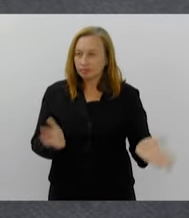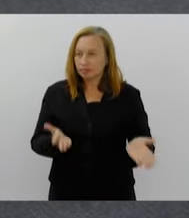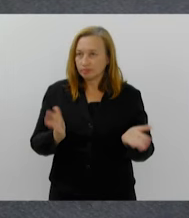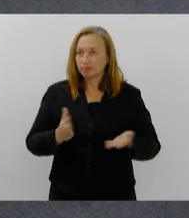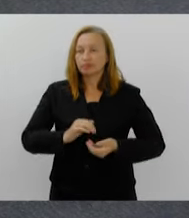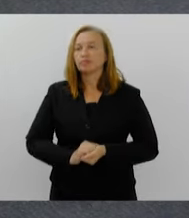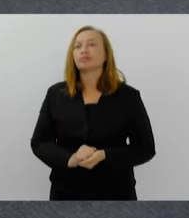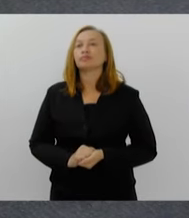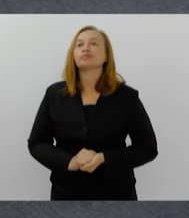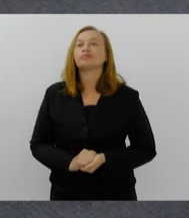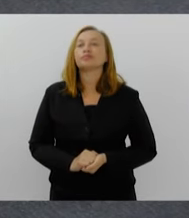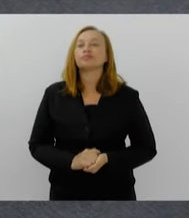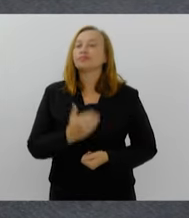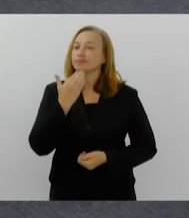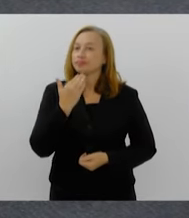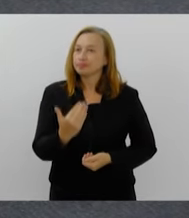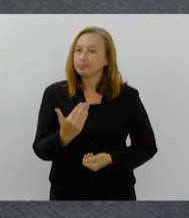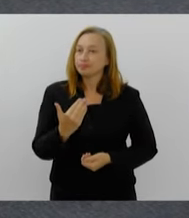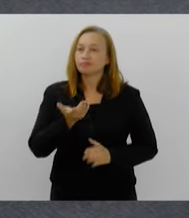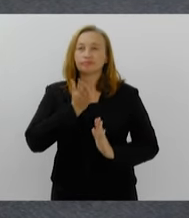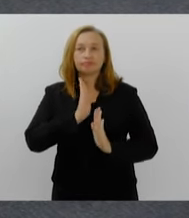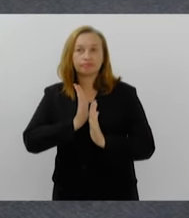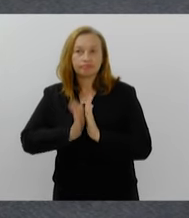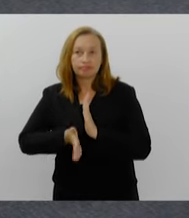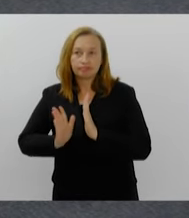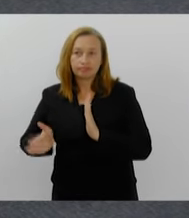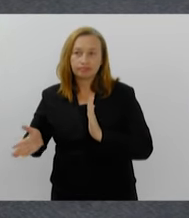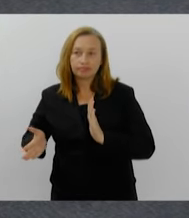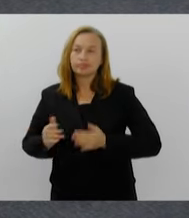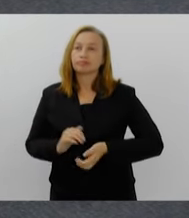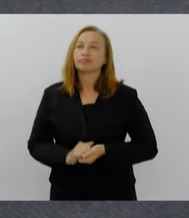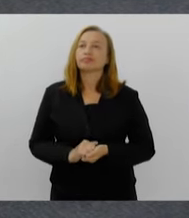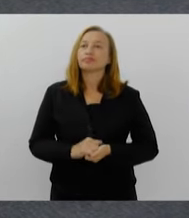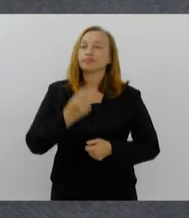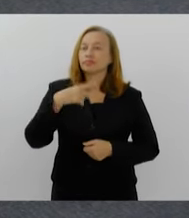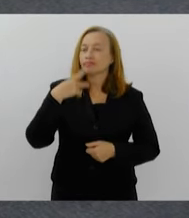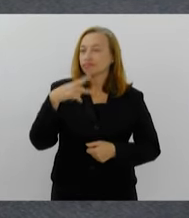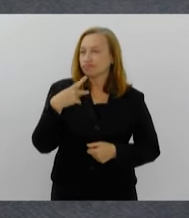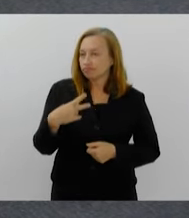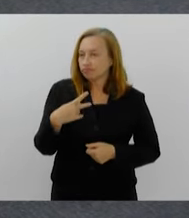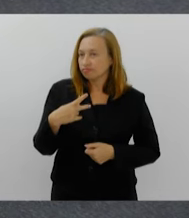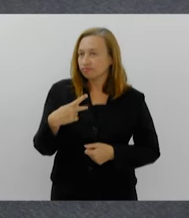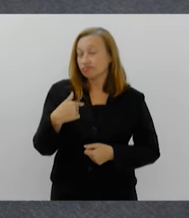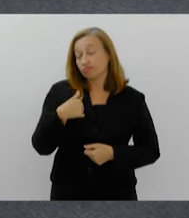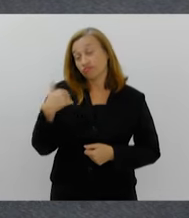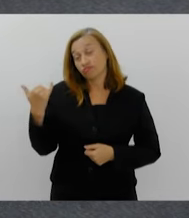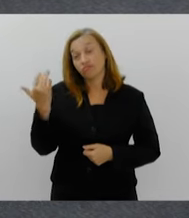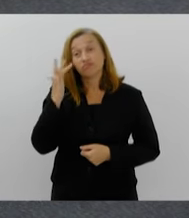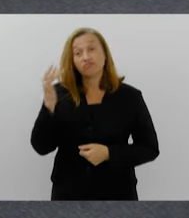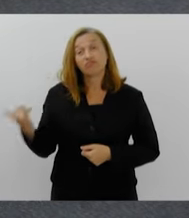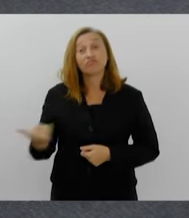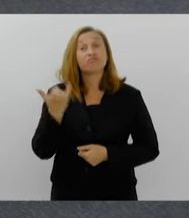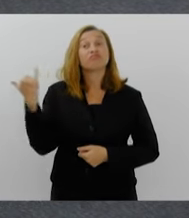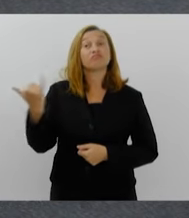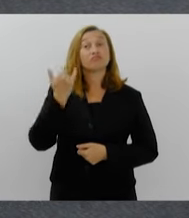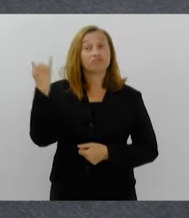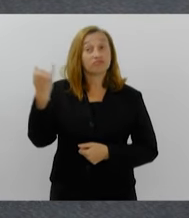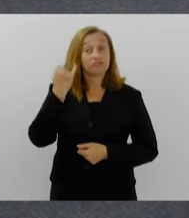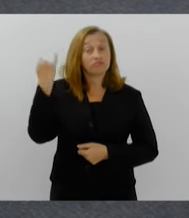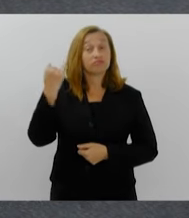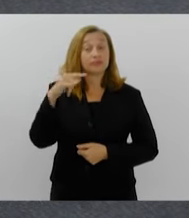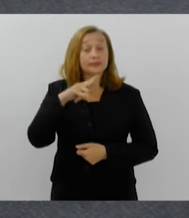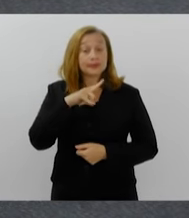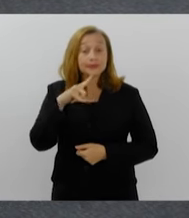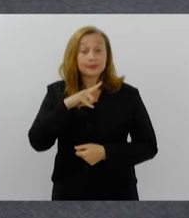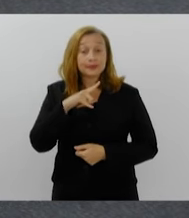sessão. Eu pedi um pela ordem para falar de uma coisa que eu considero muito importante. Nós